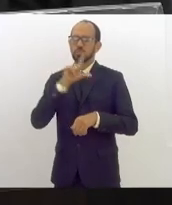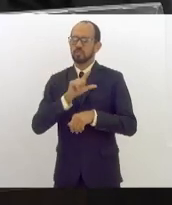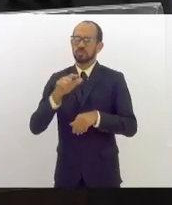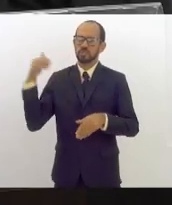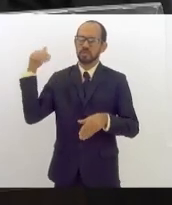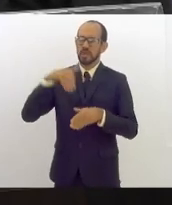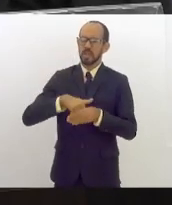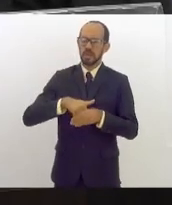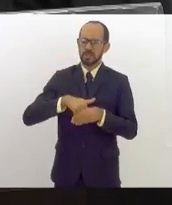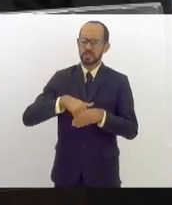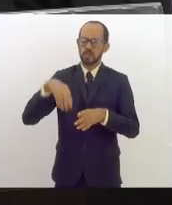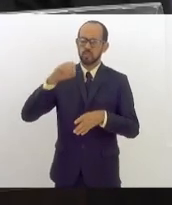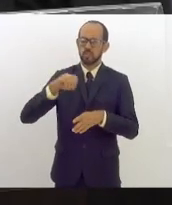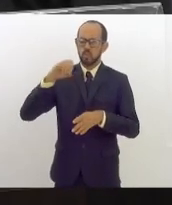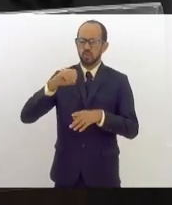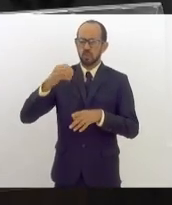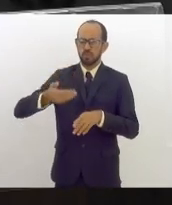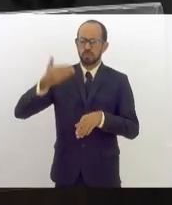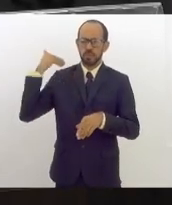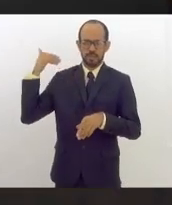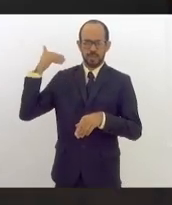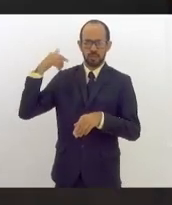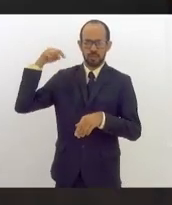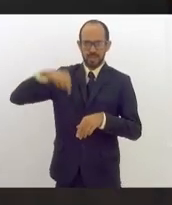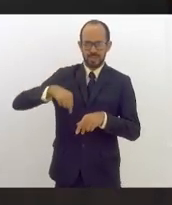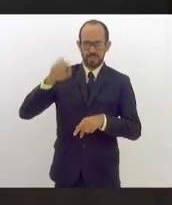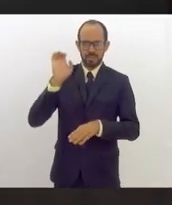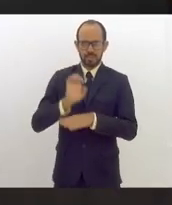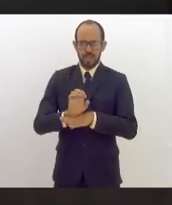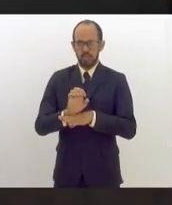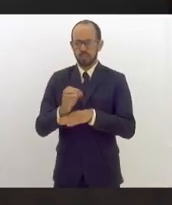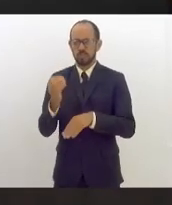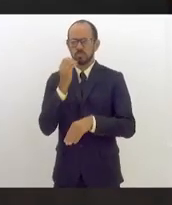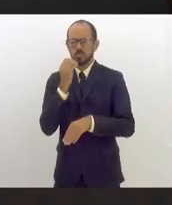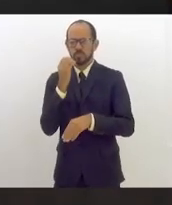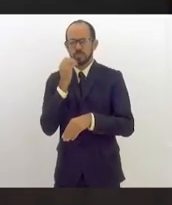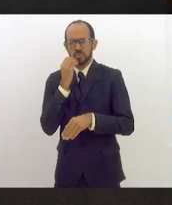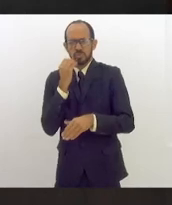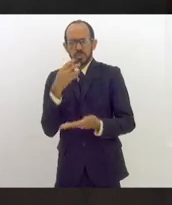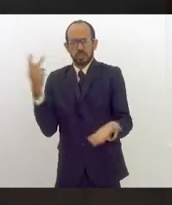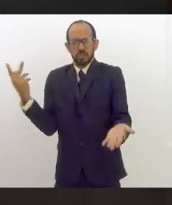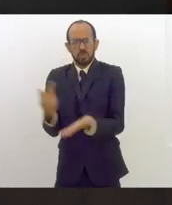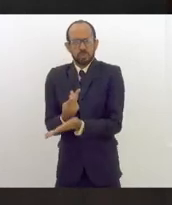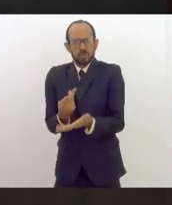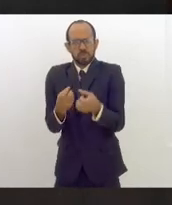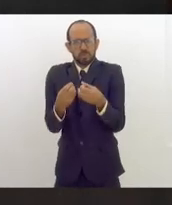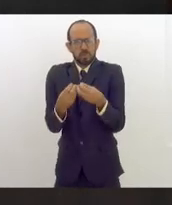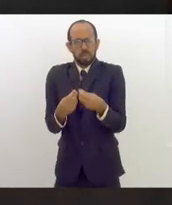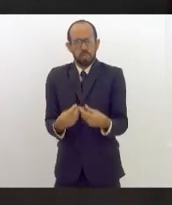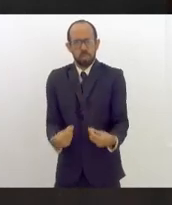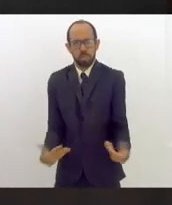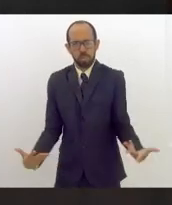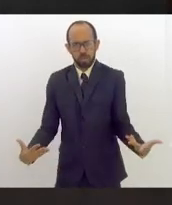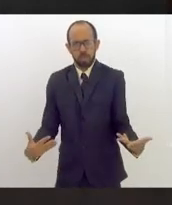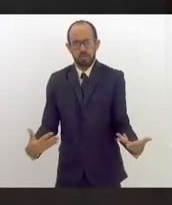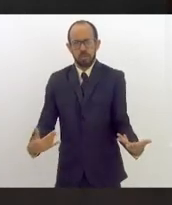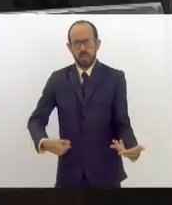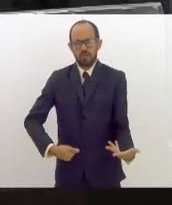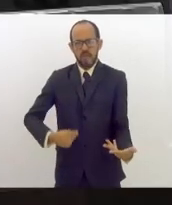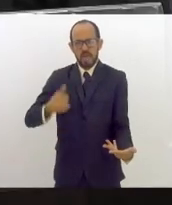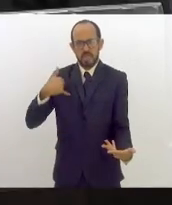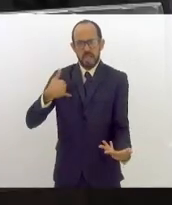último mês de outubro esse estado podia ter afundado deveis na vaidade das ambições individuais